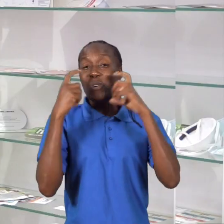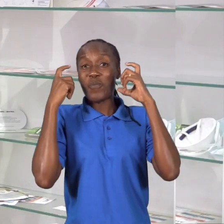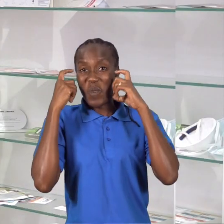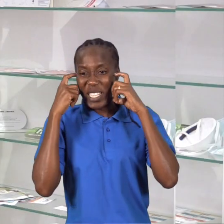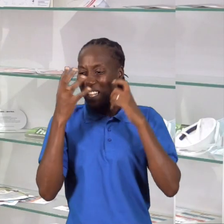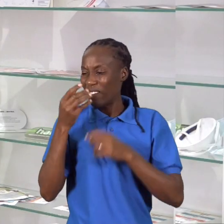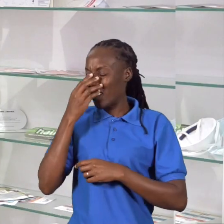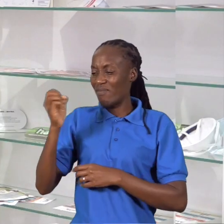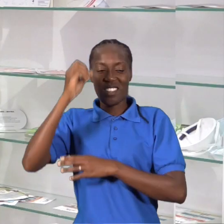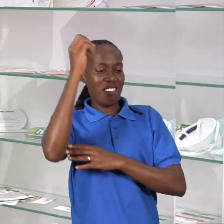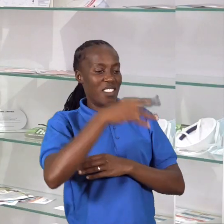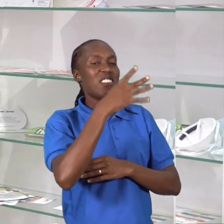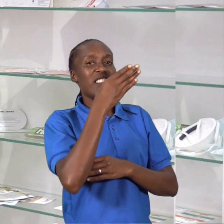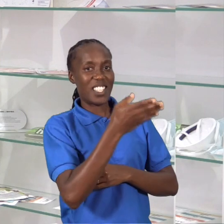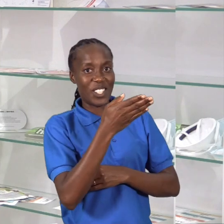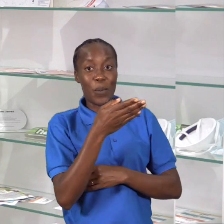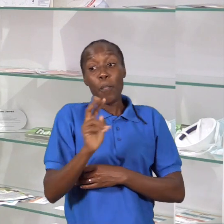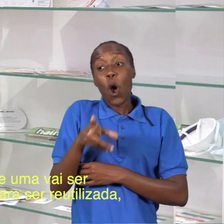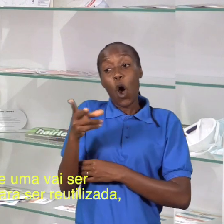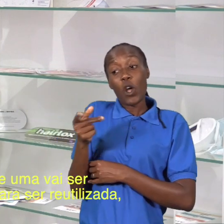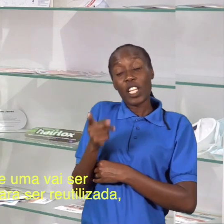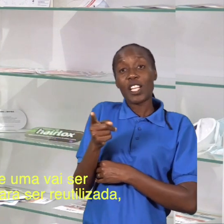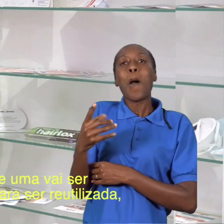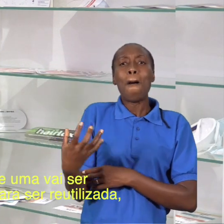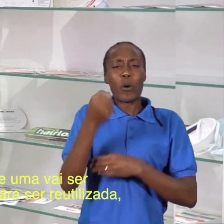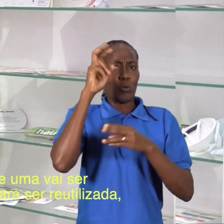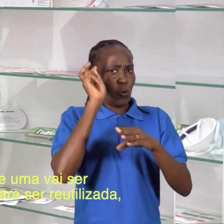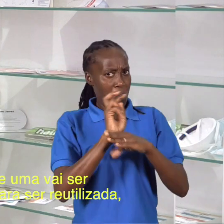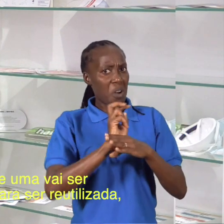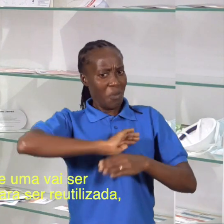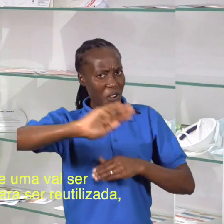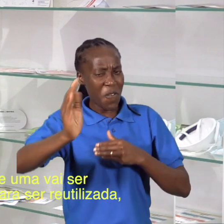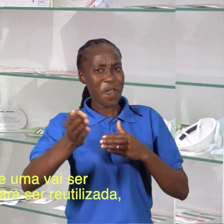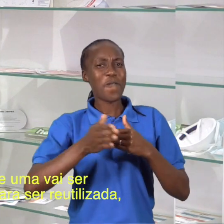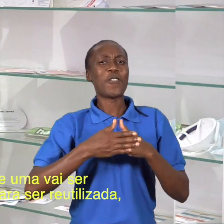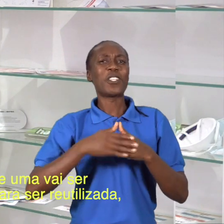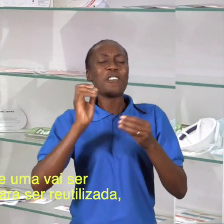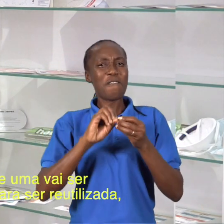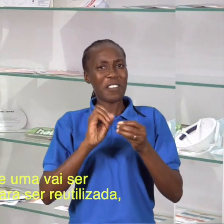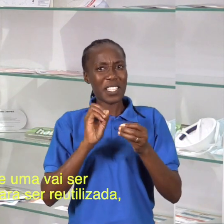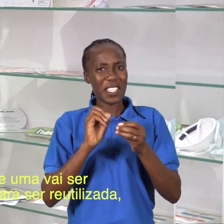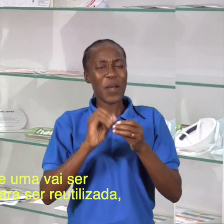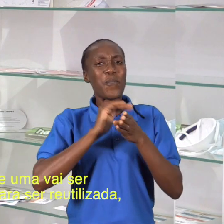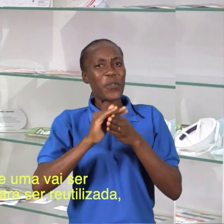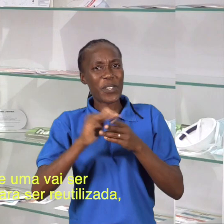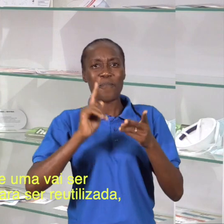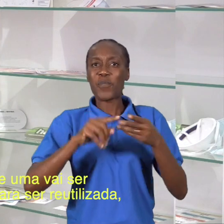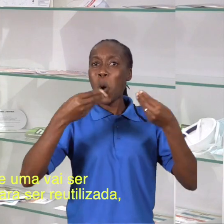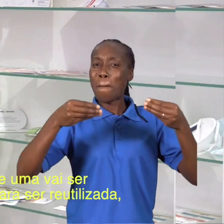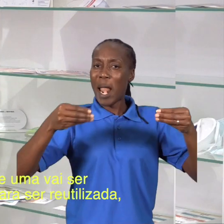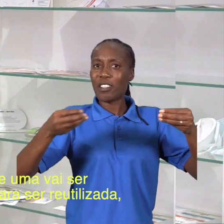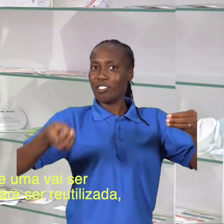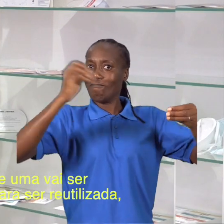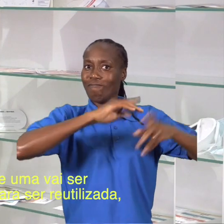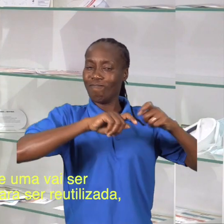máscaras, que uma vai ser descartável, outra vai se guardar para poder-se reutilizar em um plástico, em uma caixinha